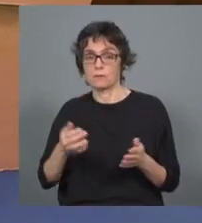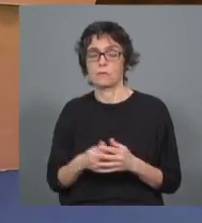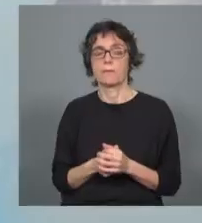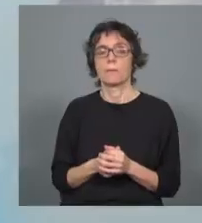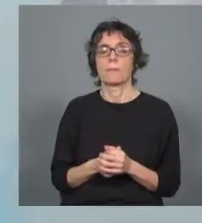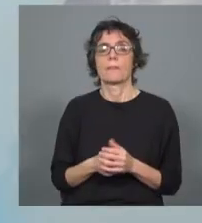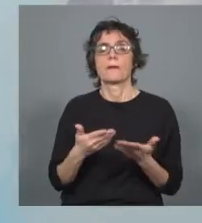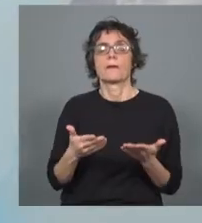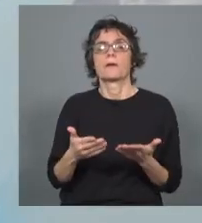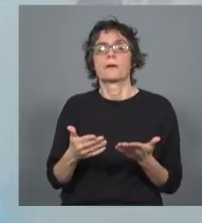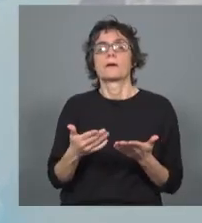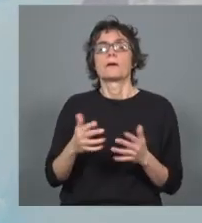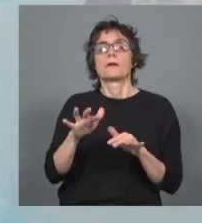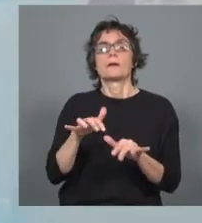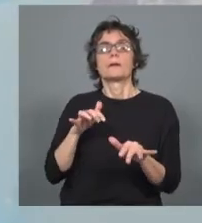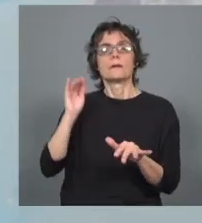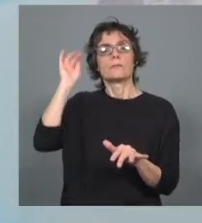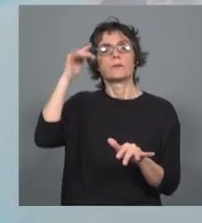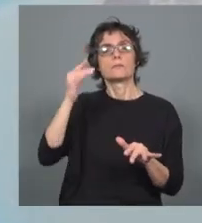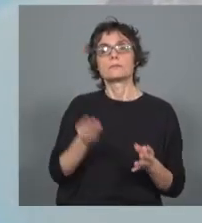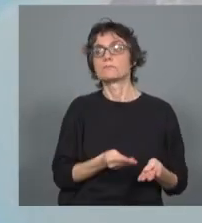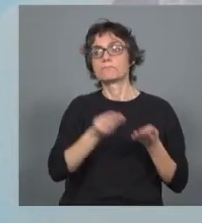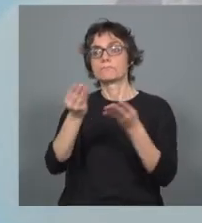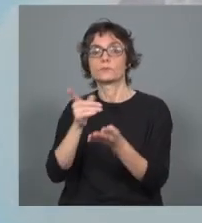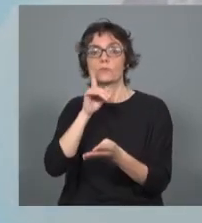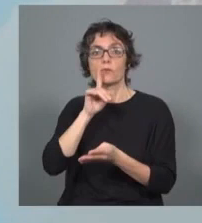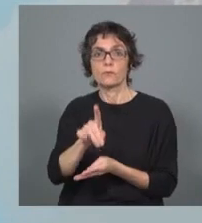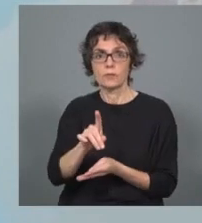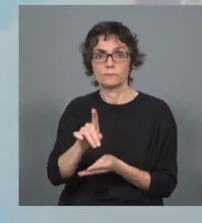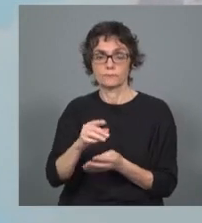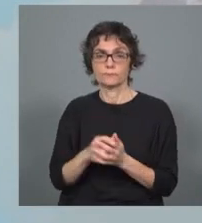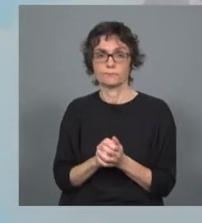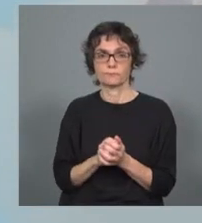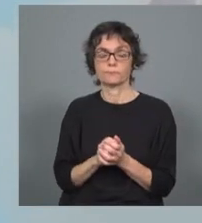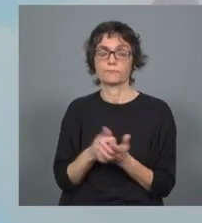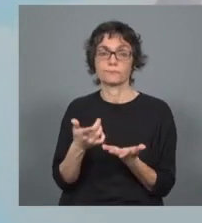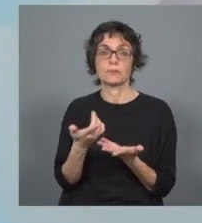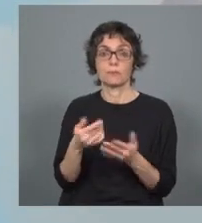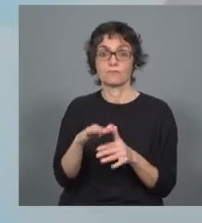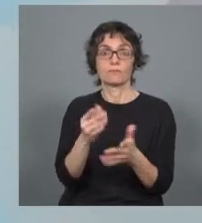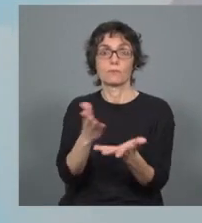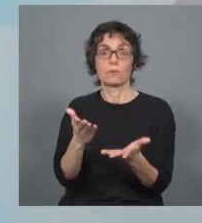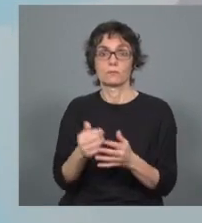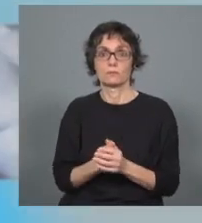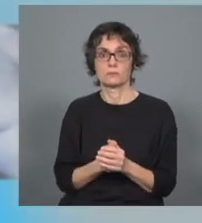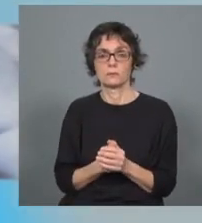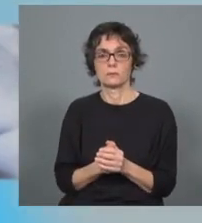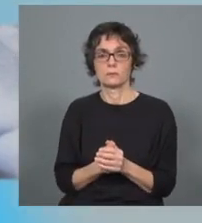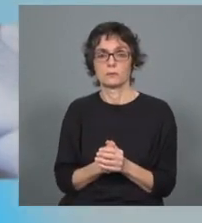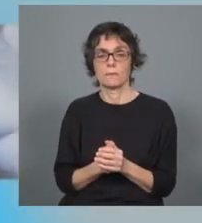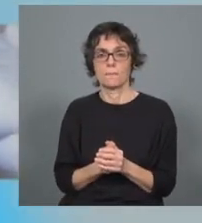facto, agora voltou para a Assembleia da República e que passos se podem prever para resolver essa inconstitucionalidade do diploma? Ora